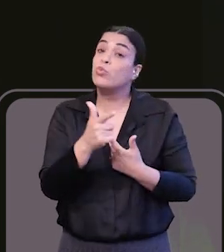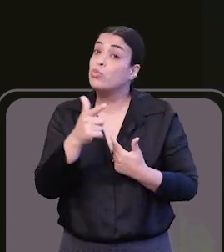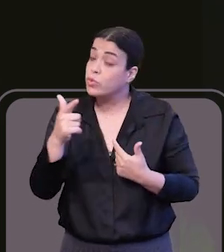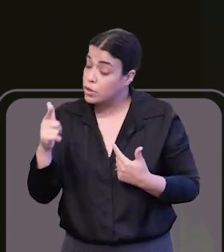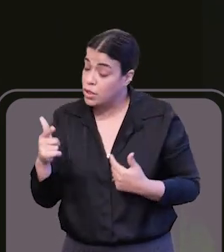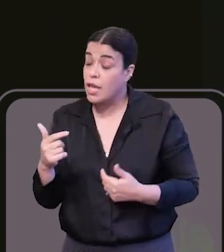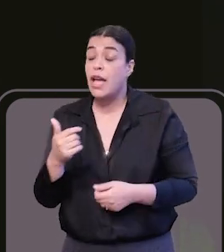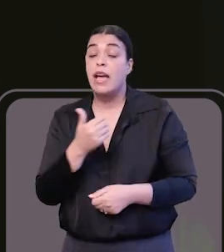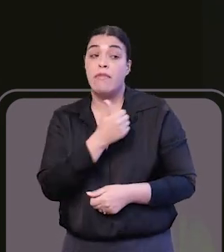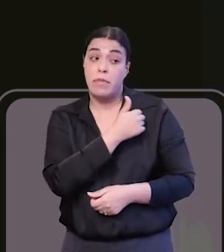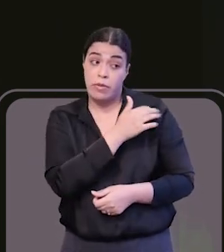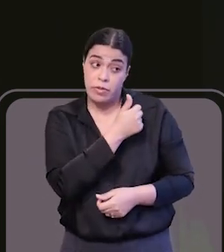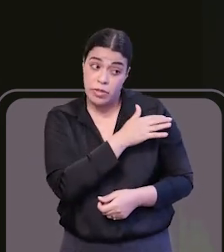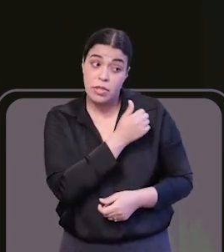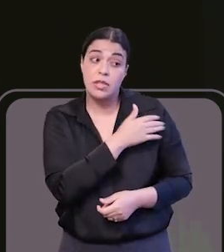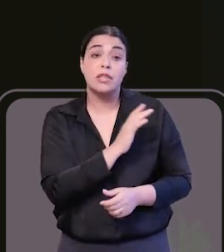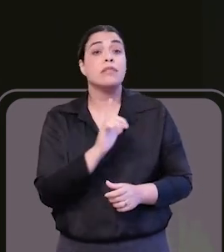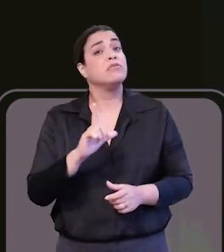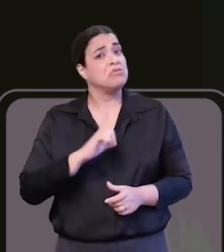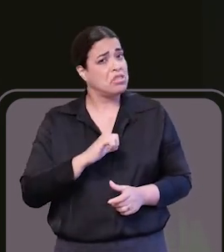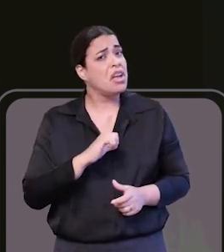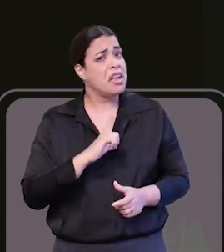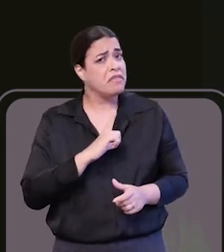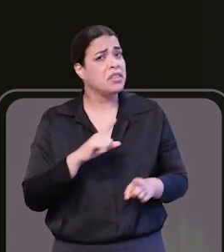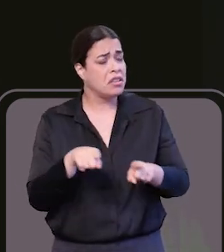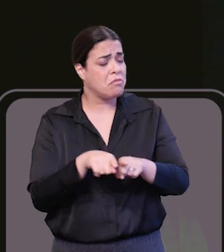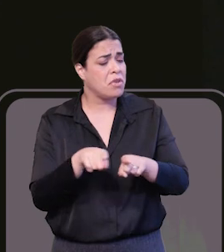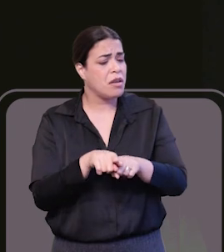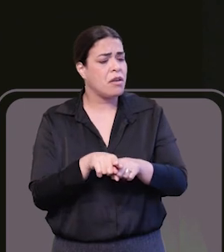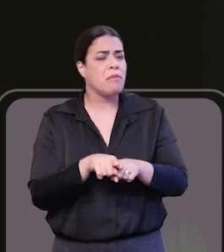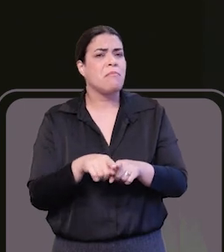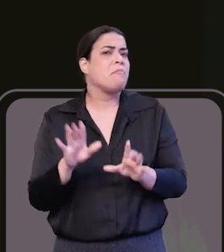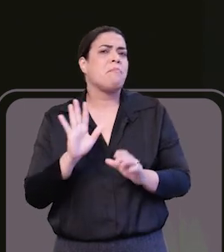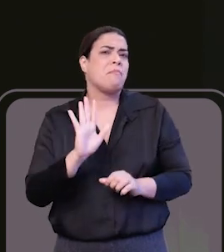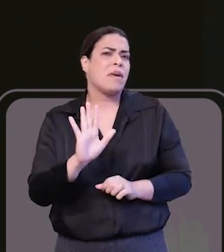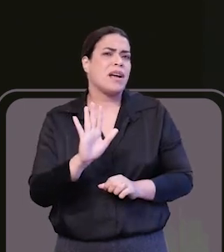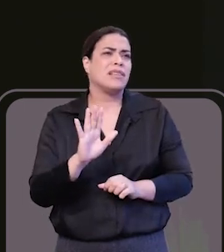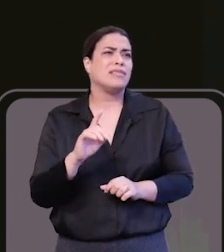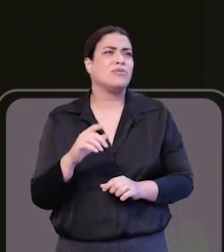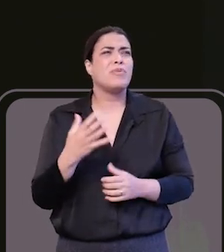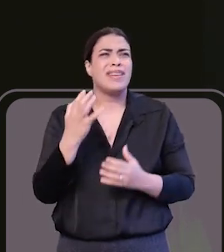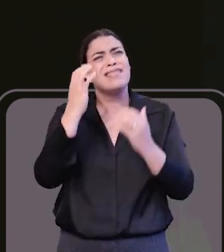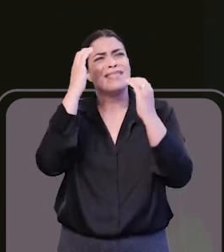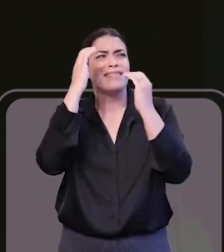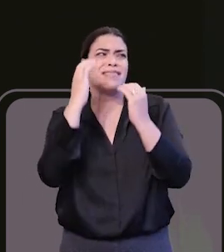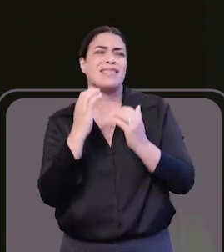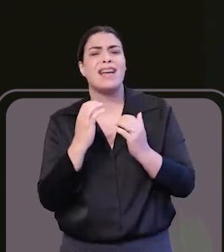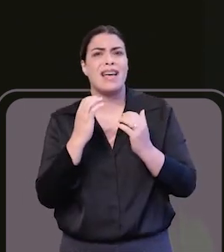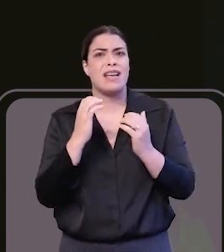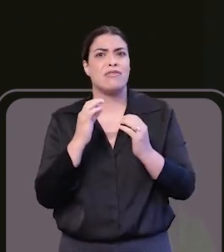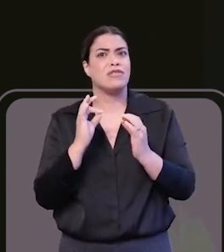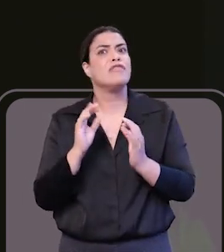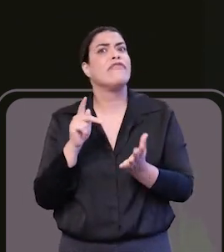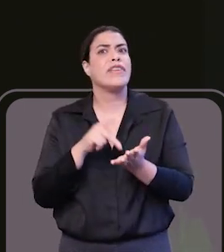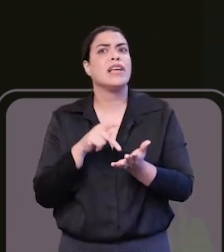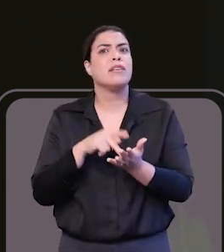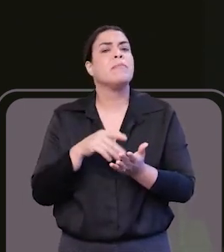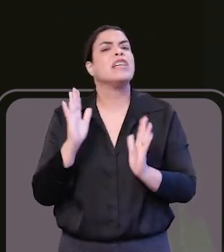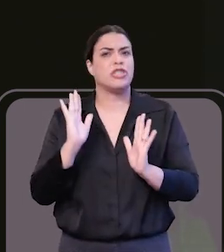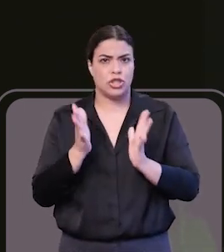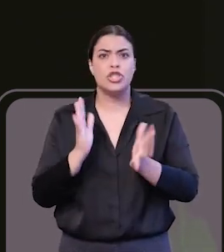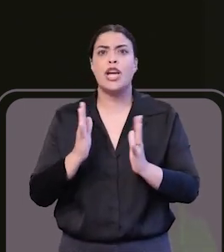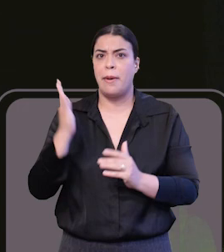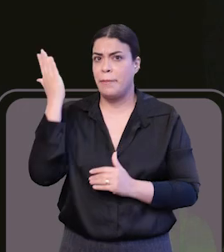a algum tipo de preconceito de discriminação eu tive também mas não foi não foram assim coisas sérias coisas graves mas eu